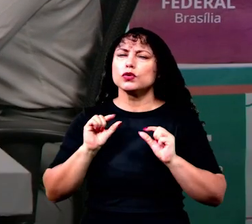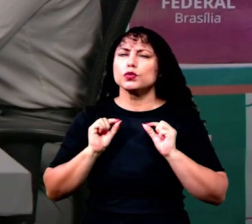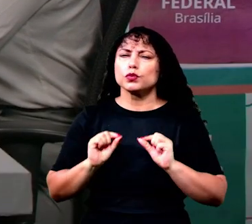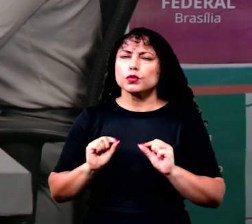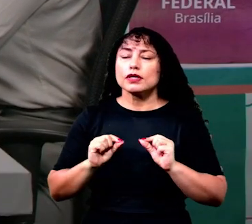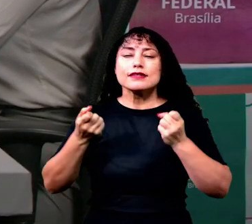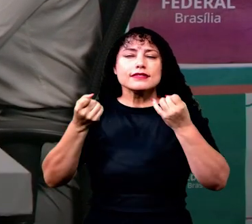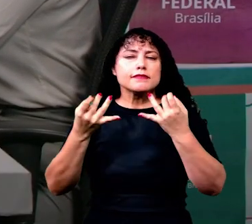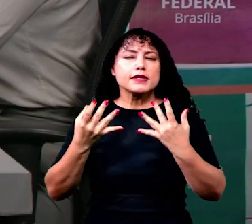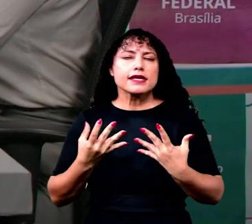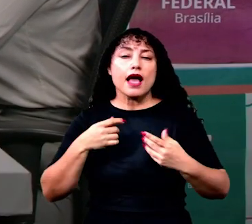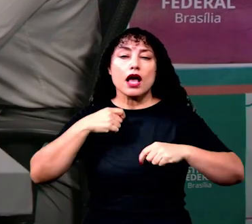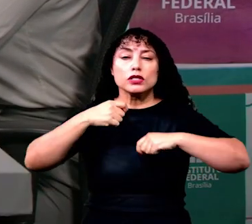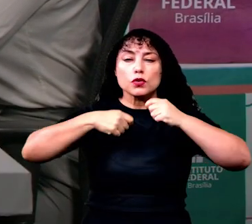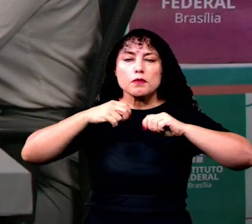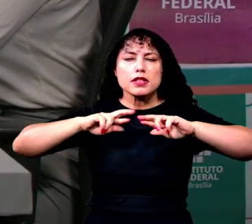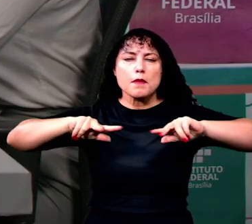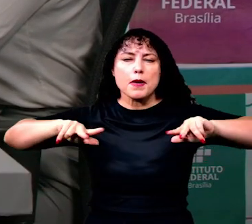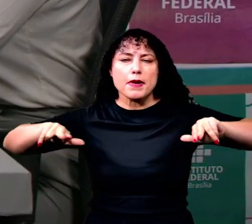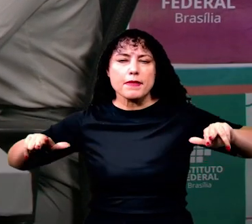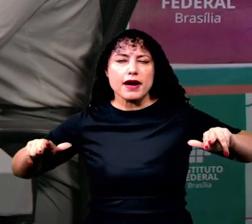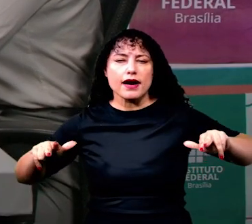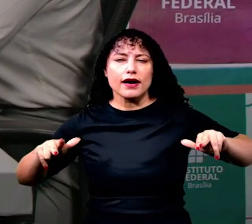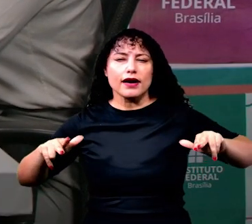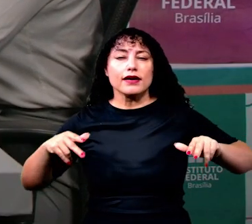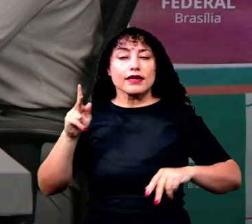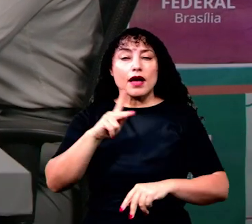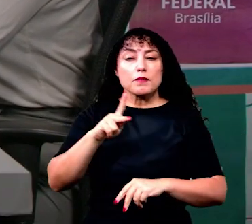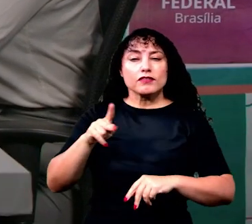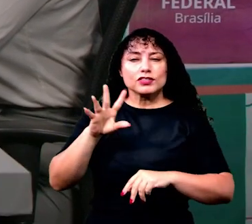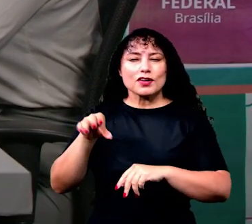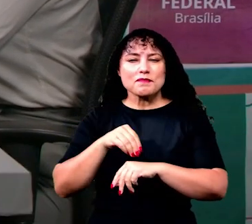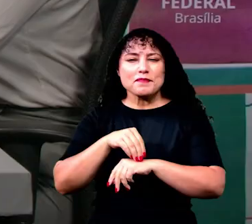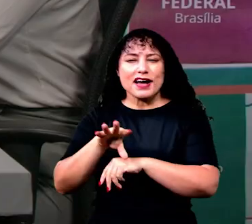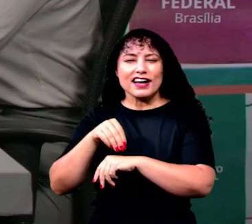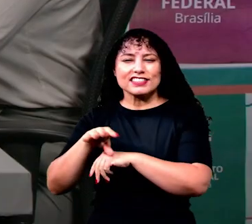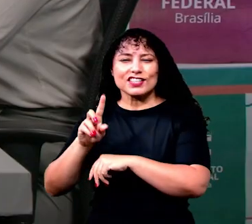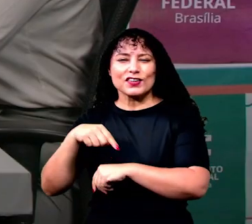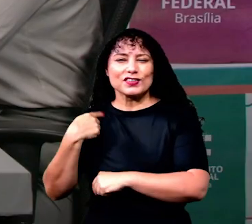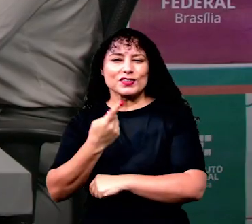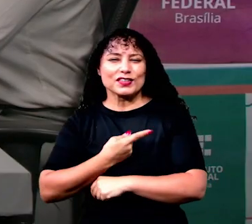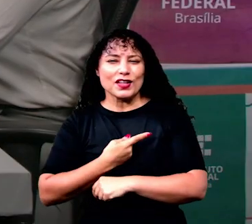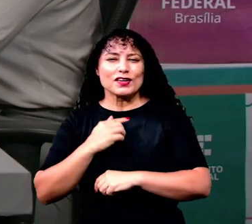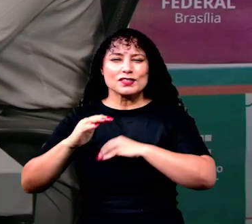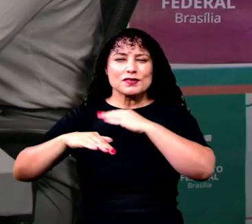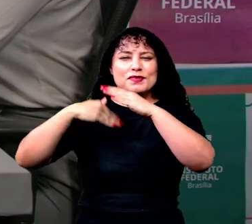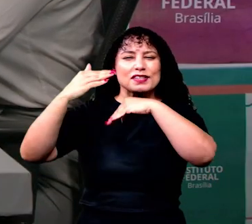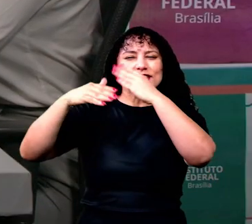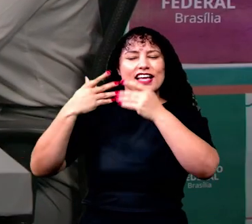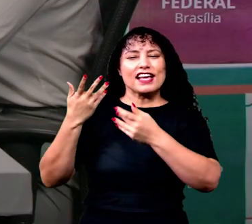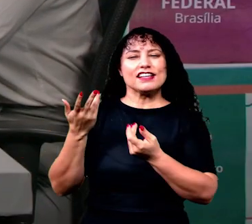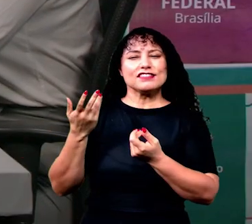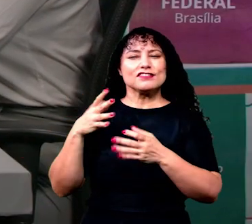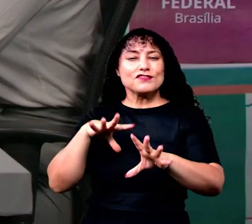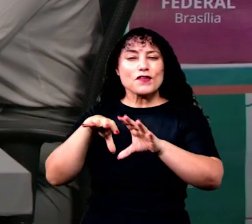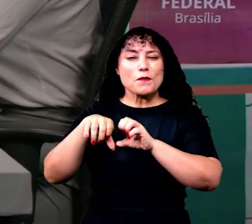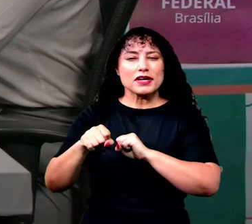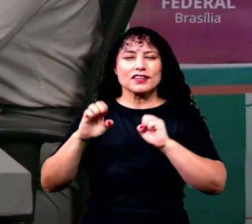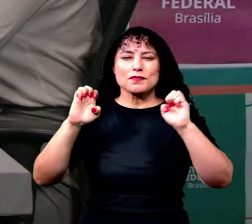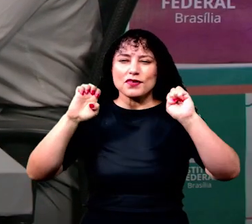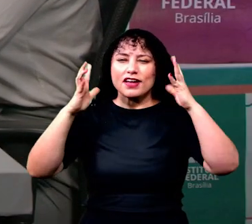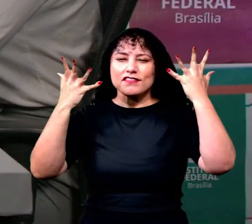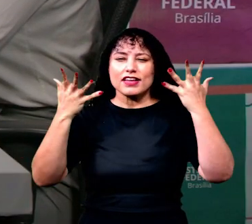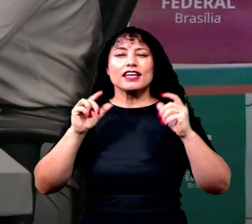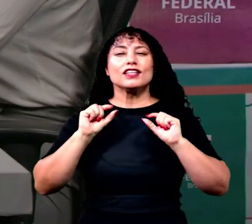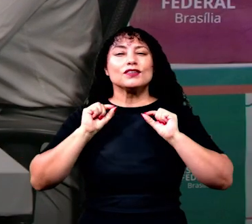evento que a gente teve que explicar as comidas também, que foi uma coisa que a professora passou pra gente no nosso processo de formação para o